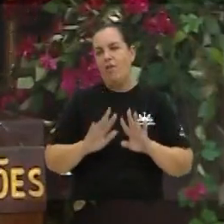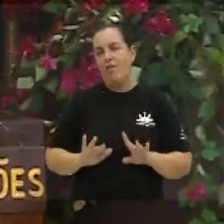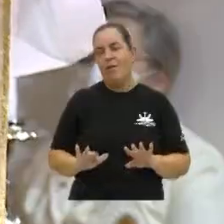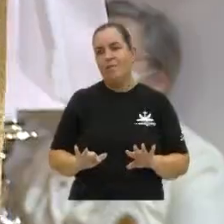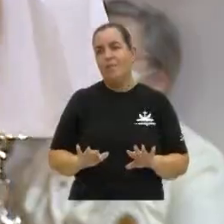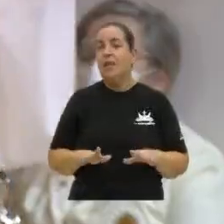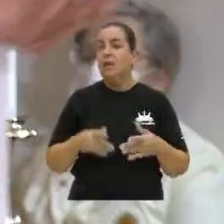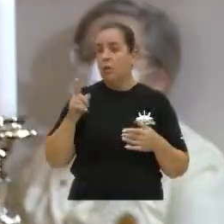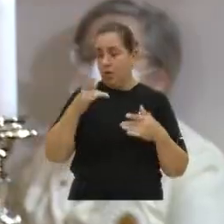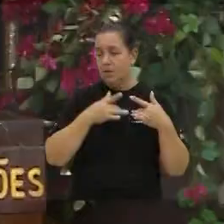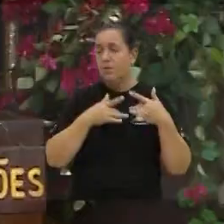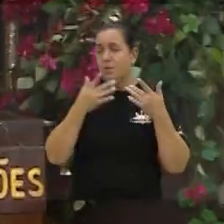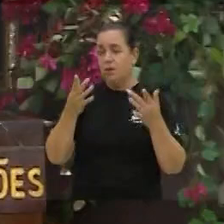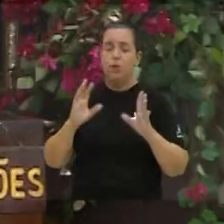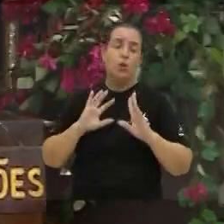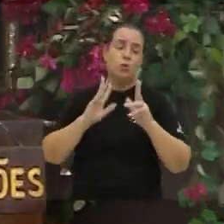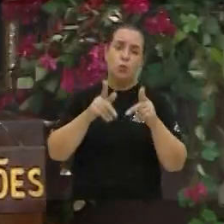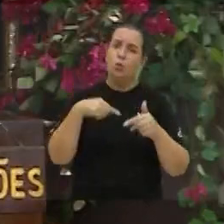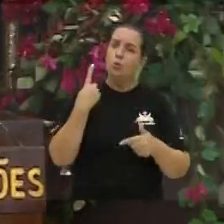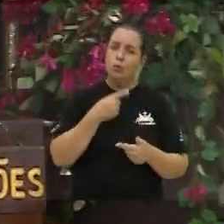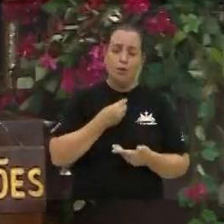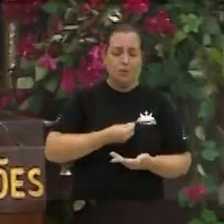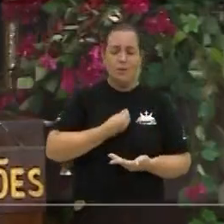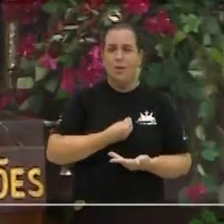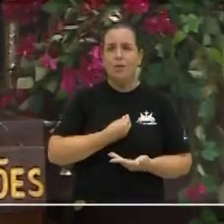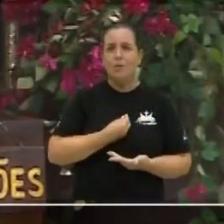Então nessa misericórdia todos nos incluímos.